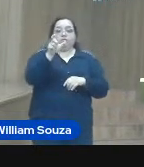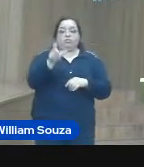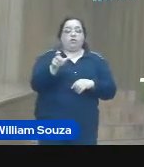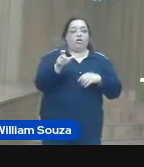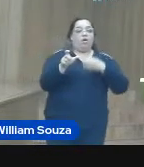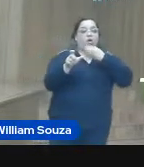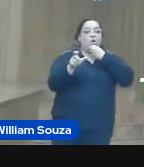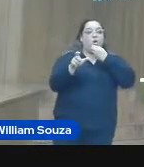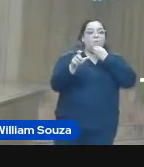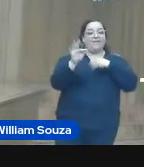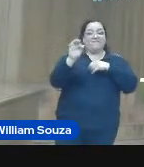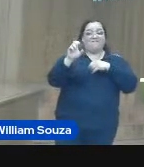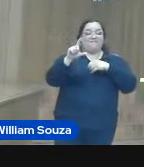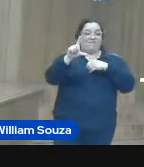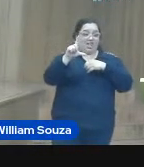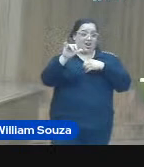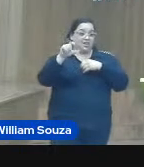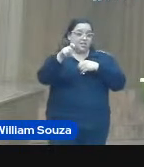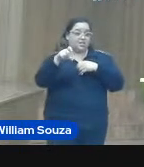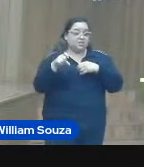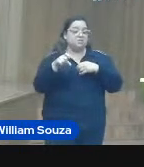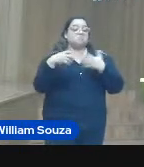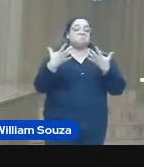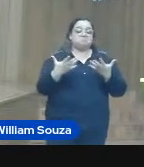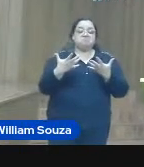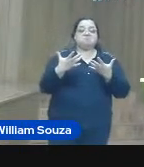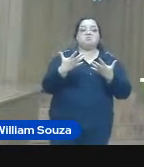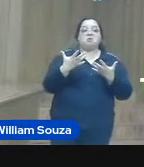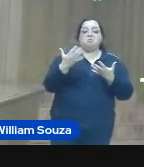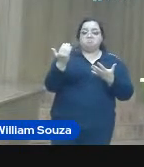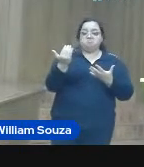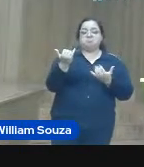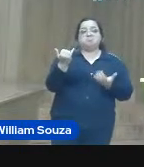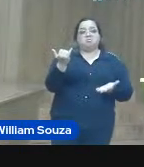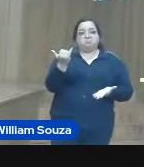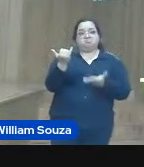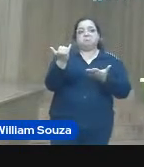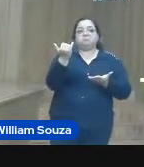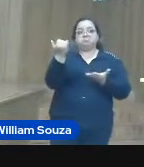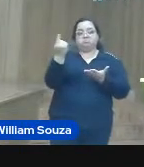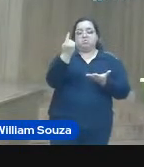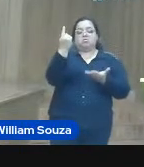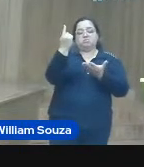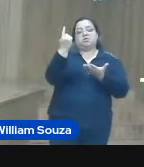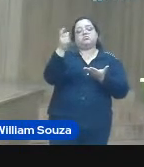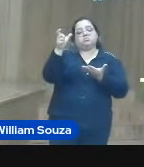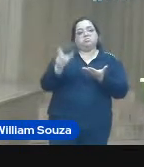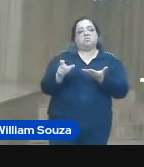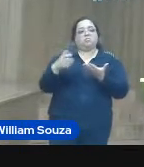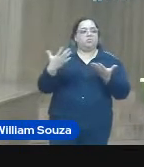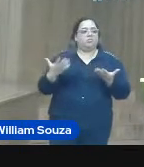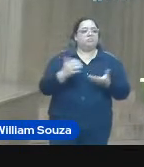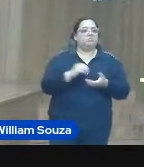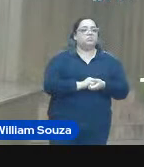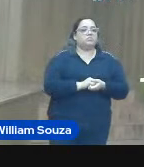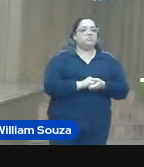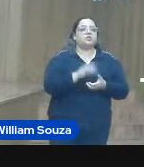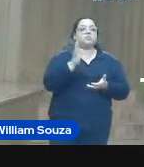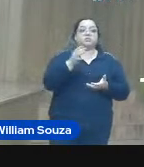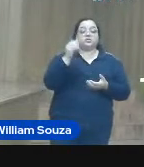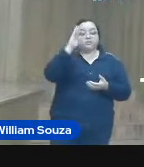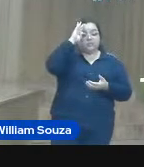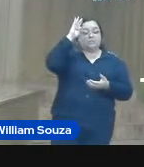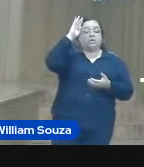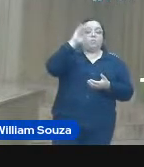ele foi alguém que teve muito destaque, principalmente no início do século XX. Eu vou falar com vocês já já sobre